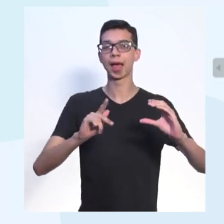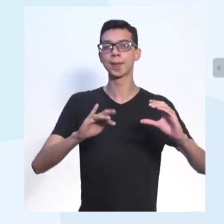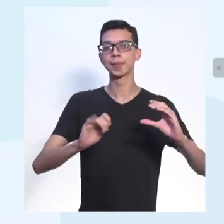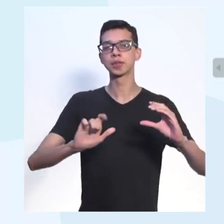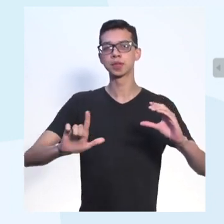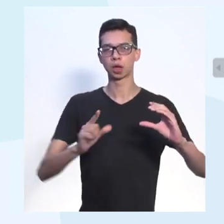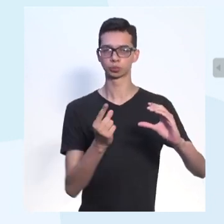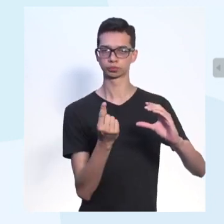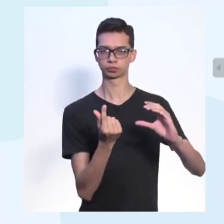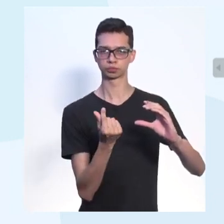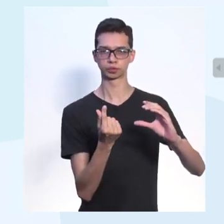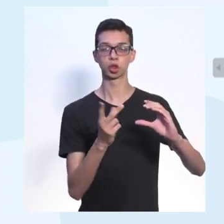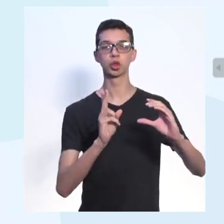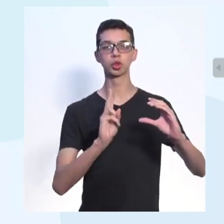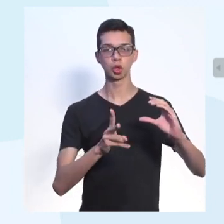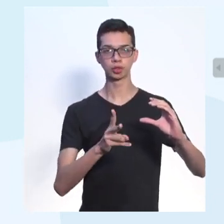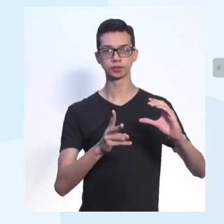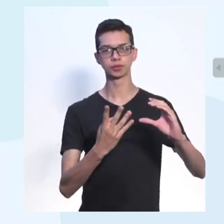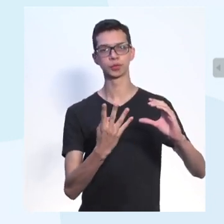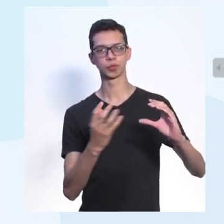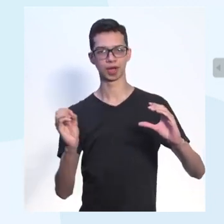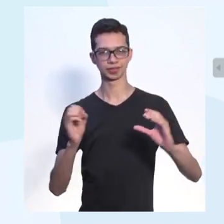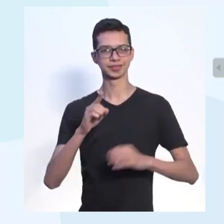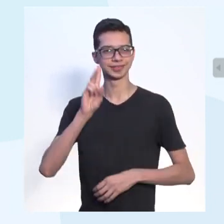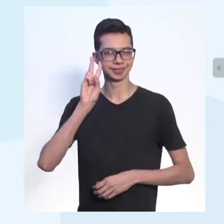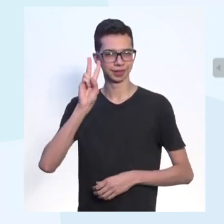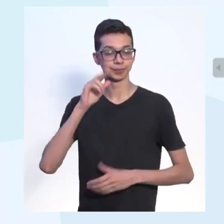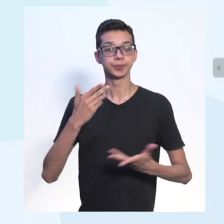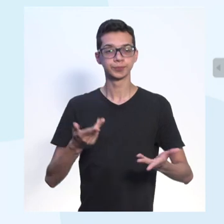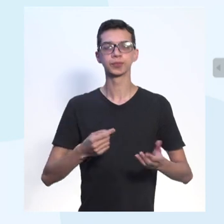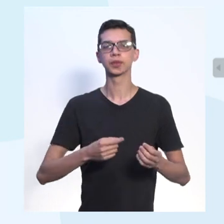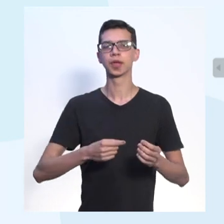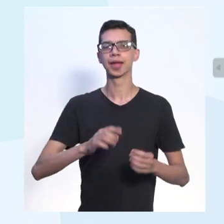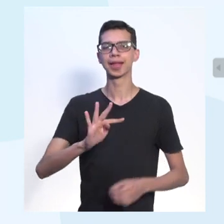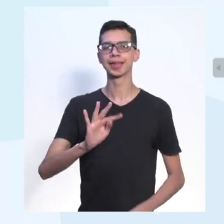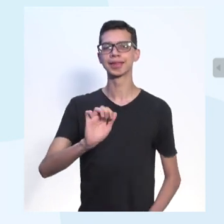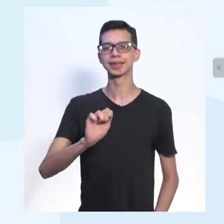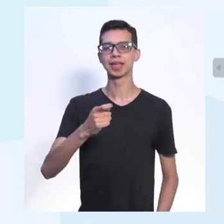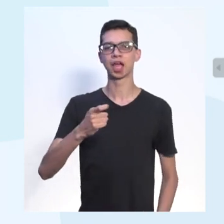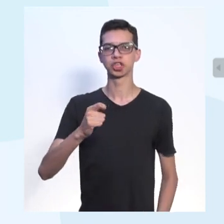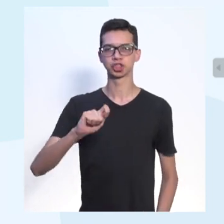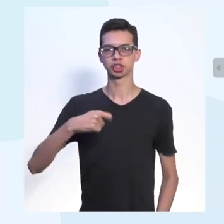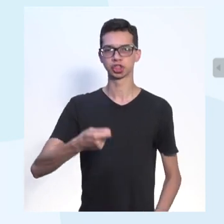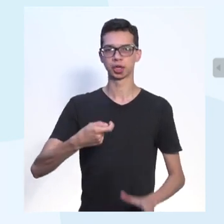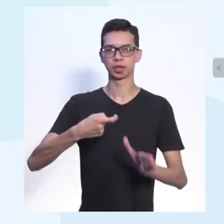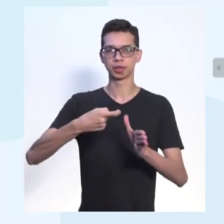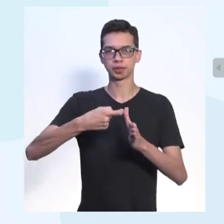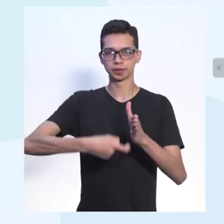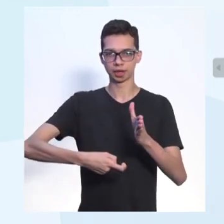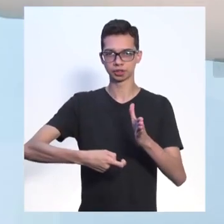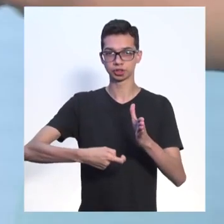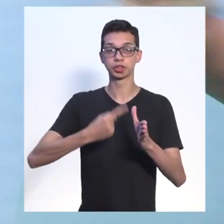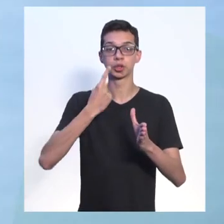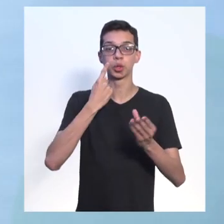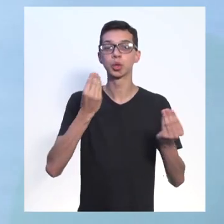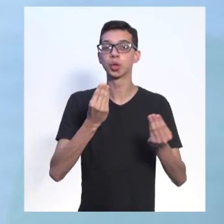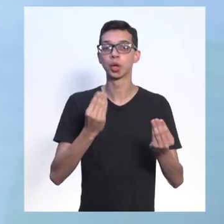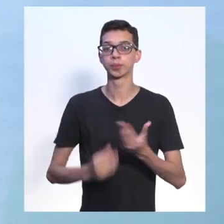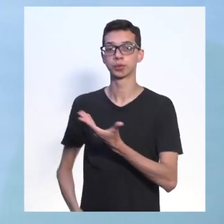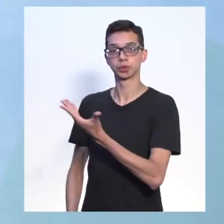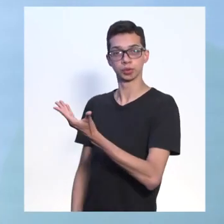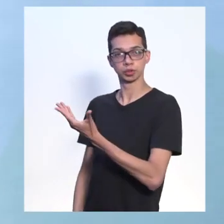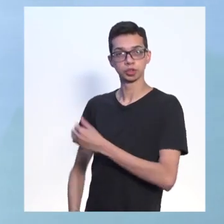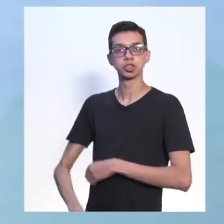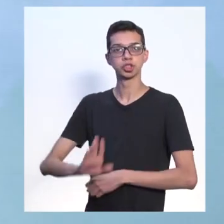2.400. A taxa, olha ela aqui. Já coloquei ela na forma